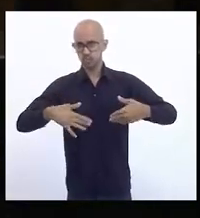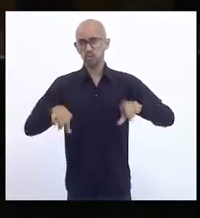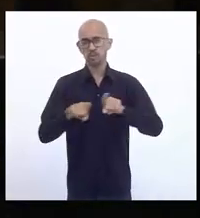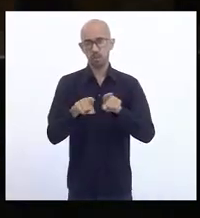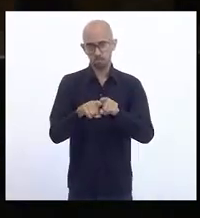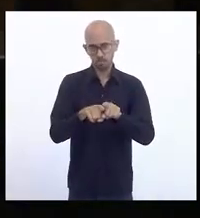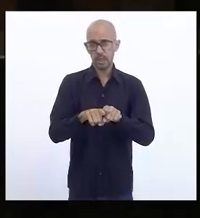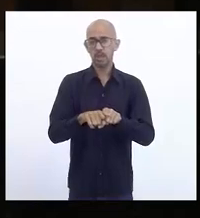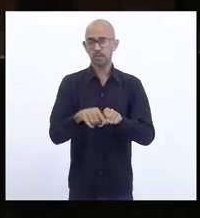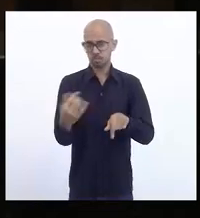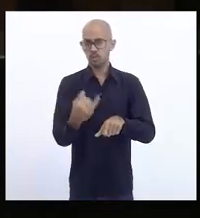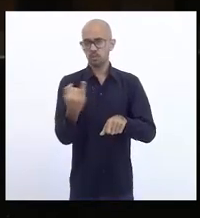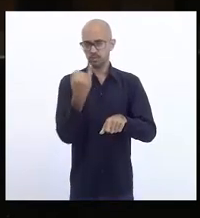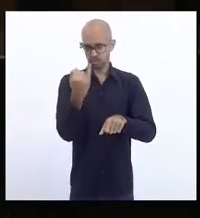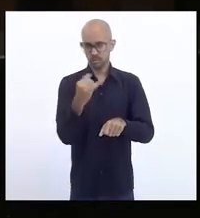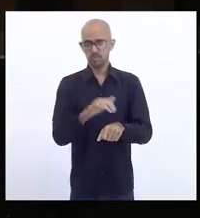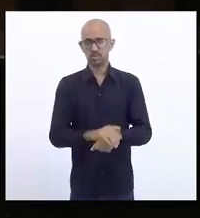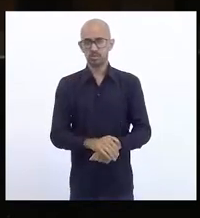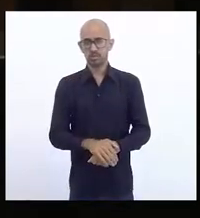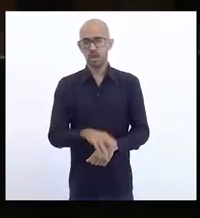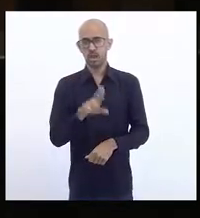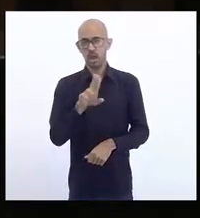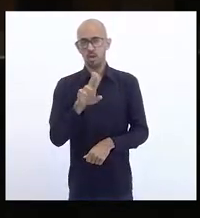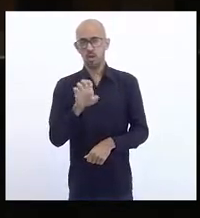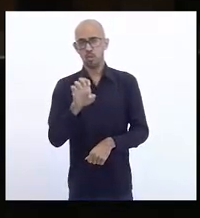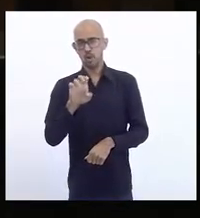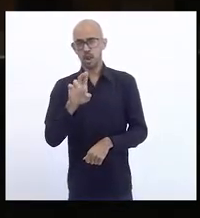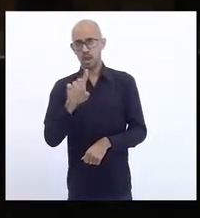Então, a UESO, ela